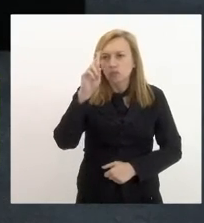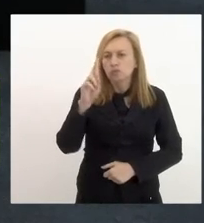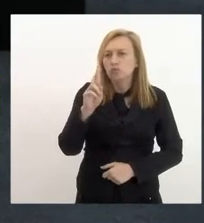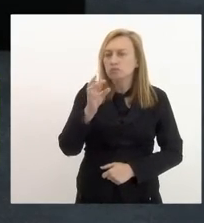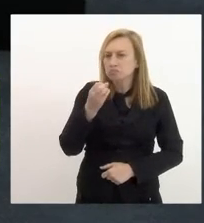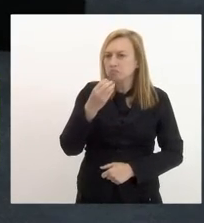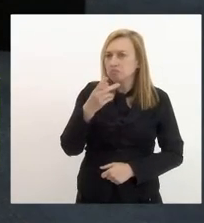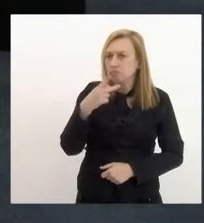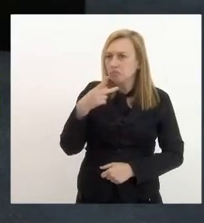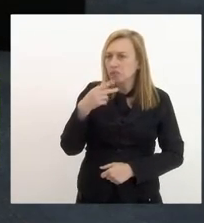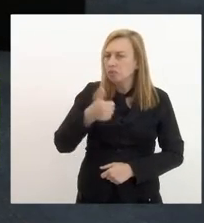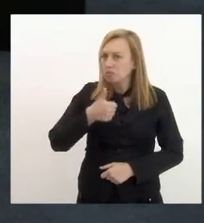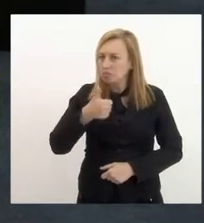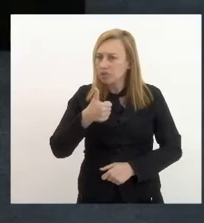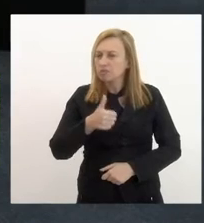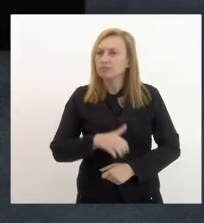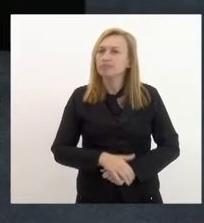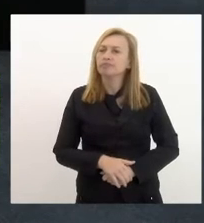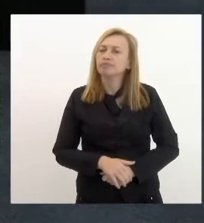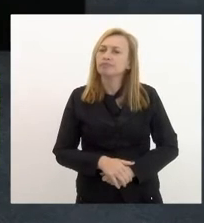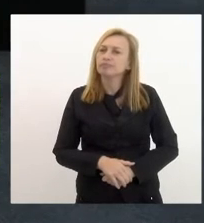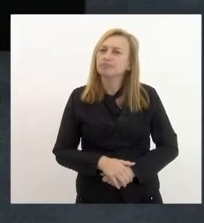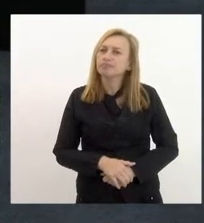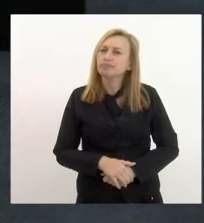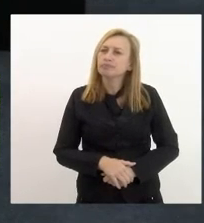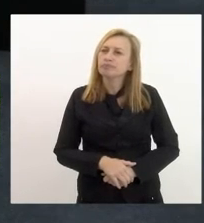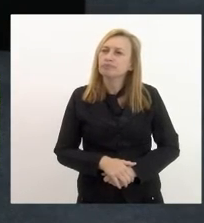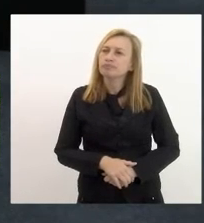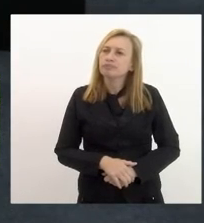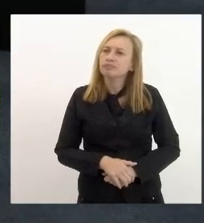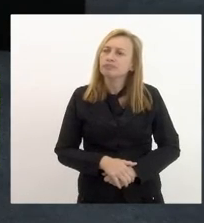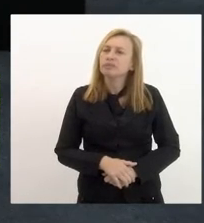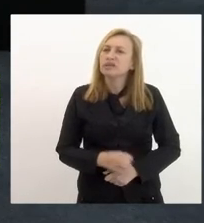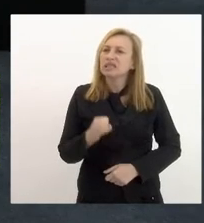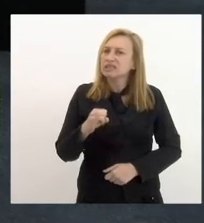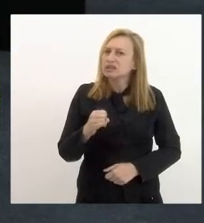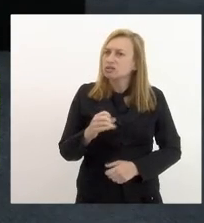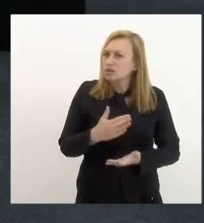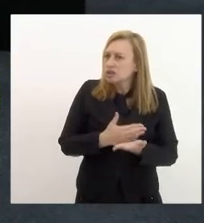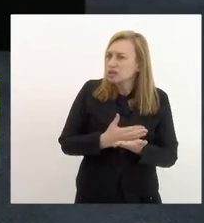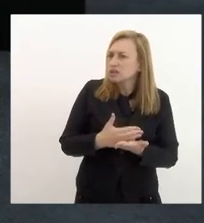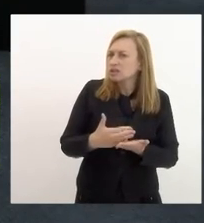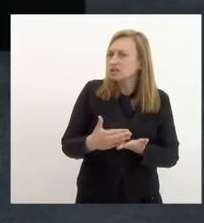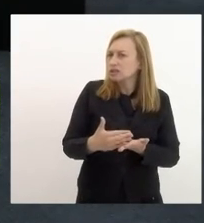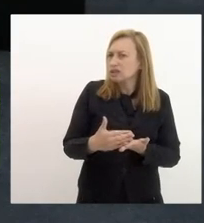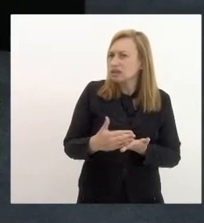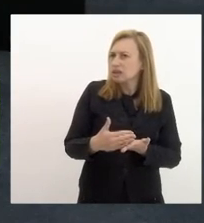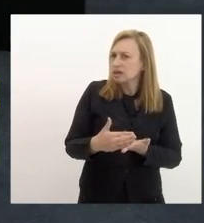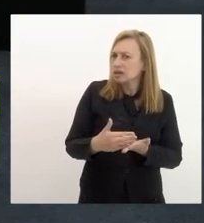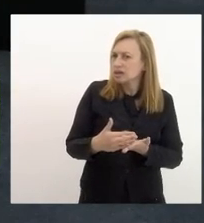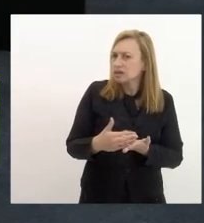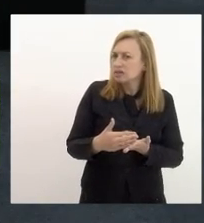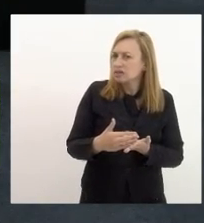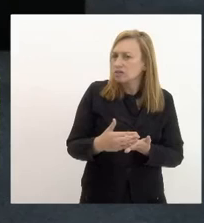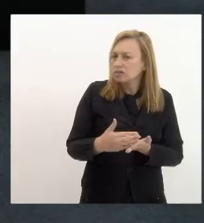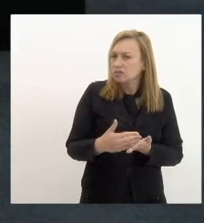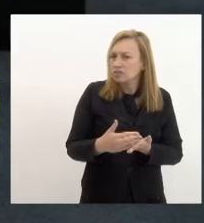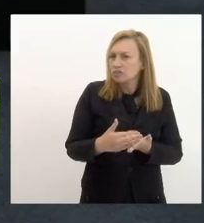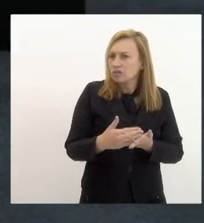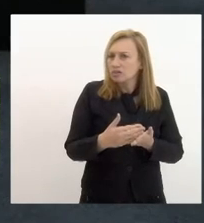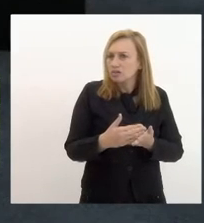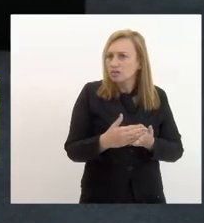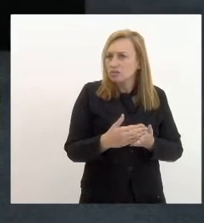eu queria que primeira coisa se nós partirmos da premissa que nós vamos distinguir para os